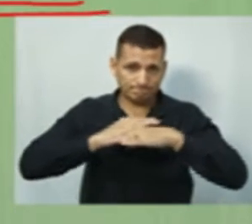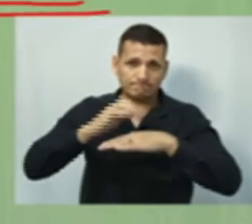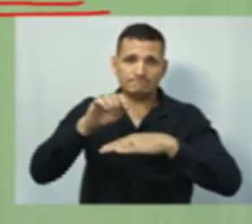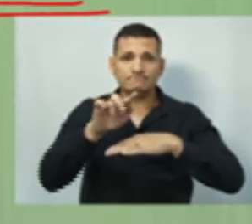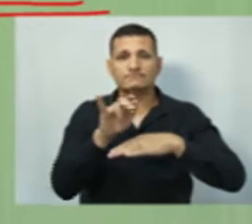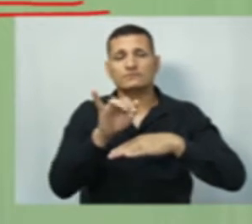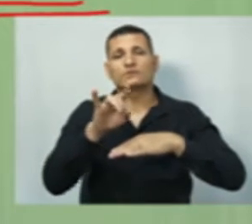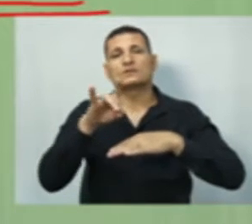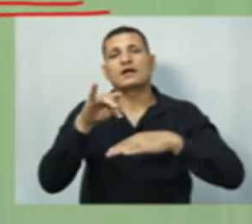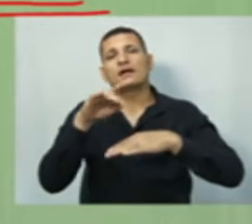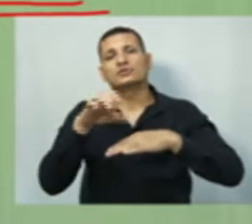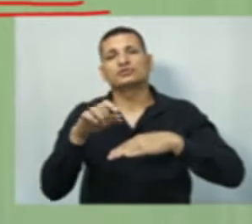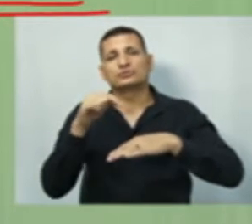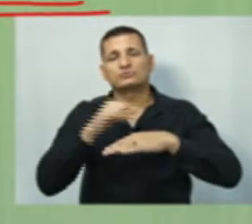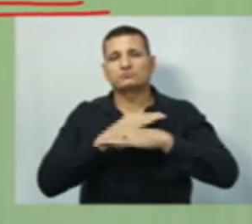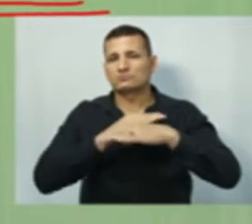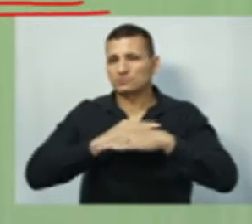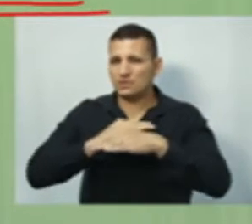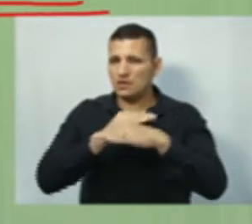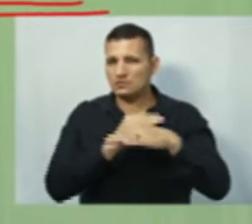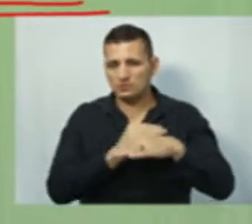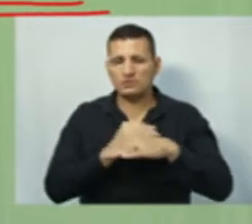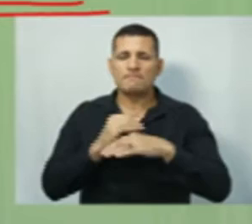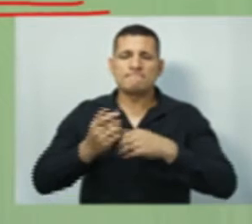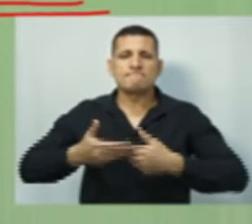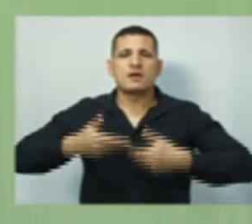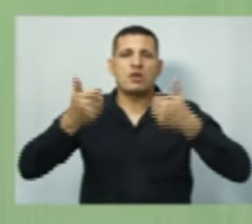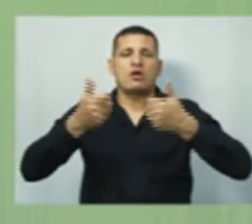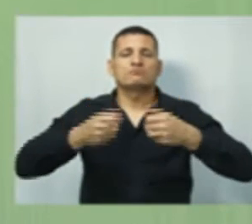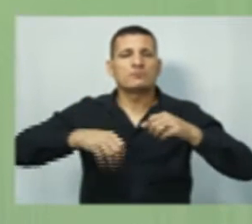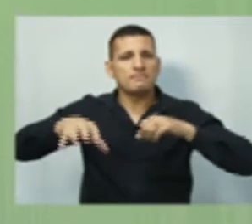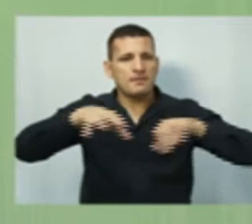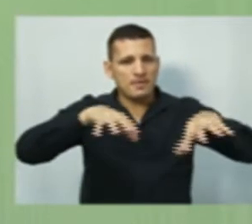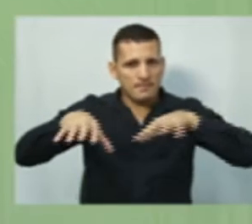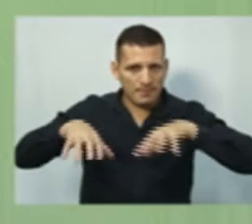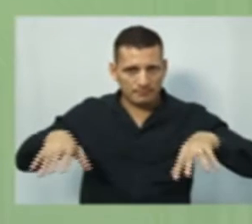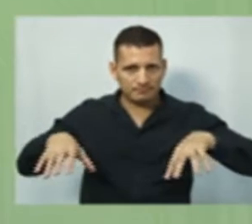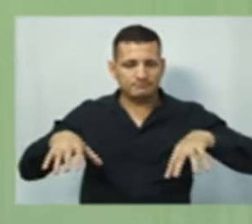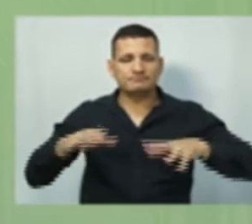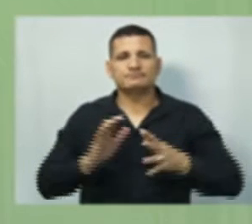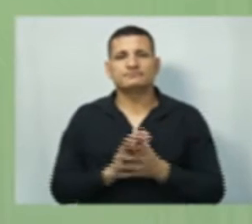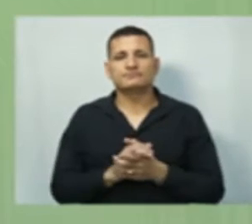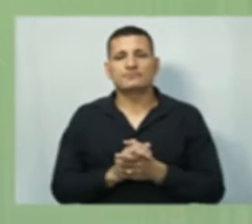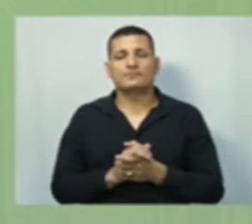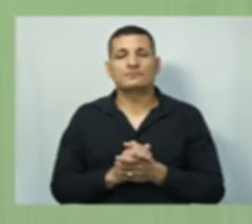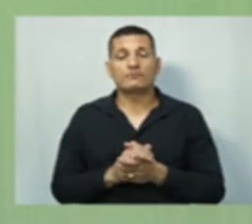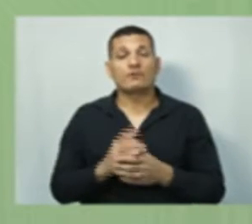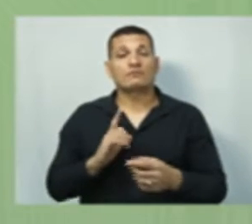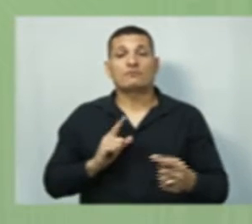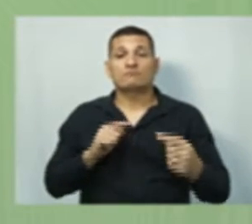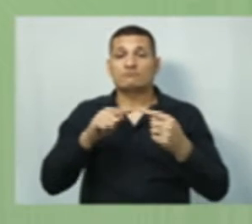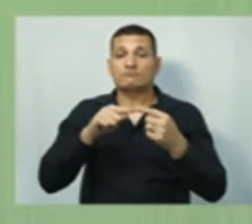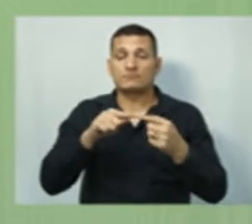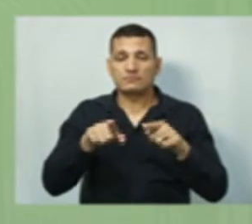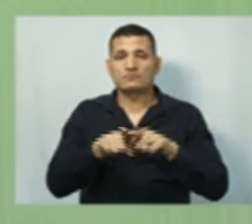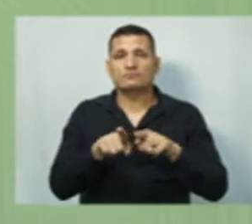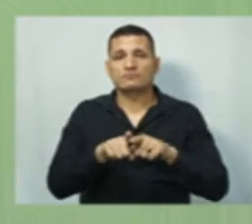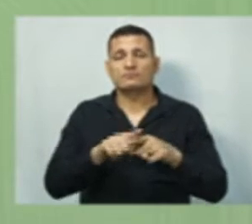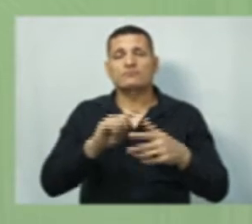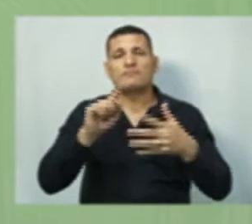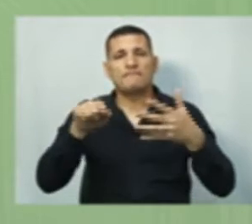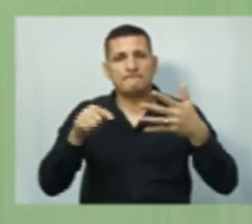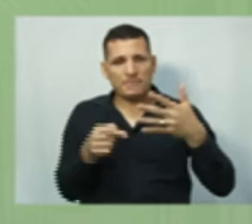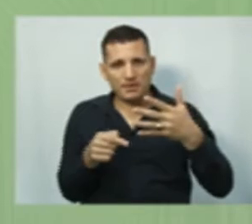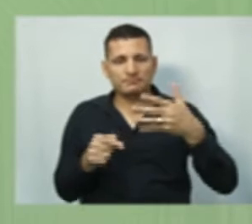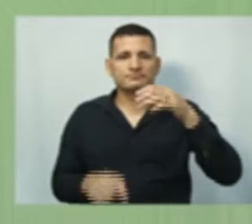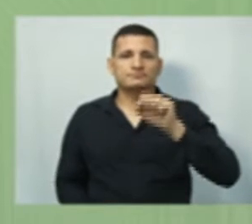equidade, a melhor distribuição destes recursos. está ligado também com o nosso princípio número 8. O